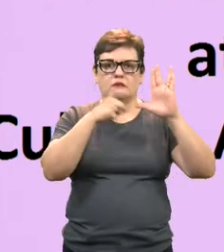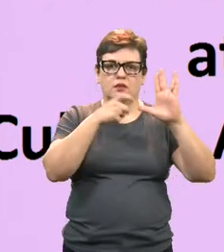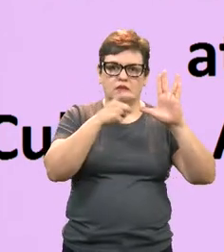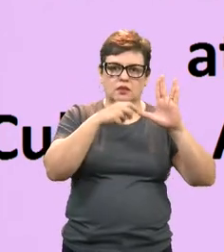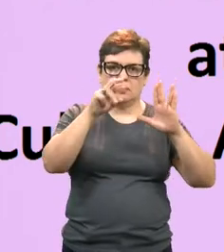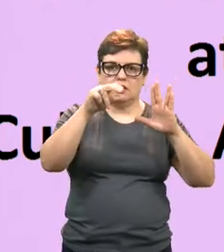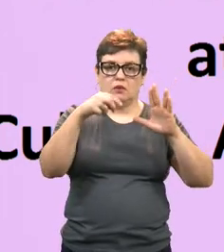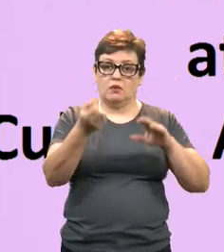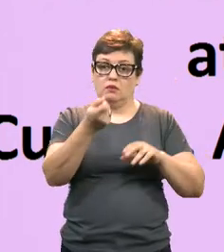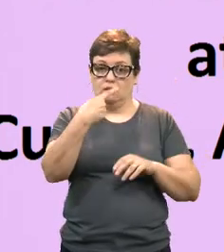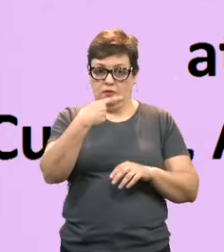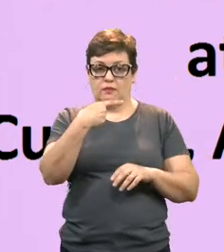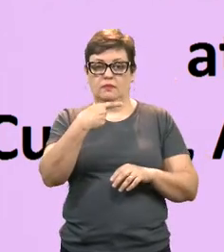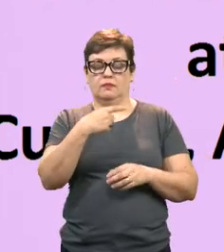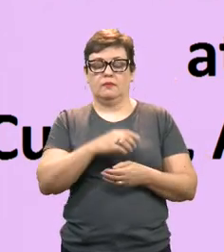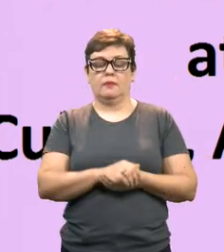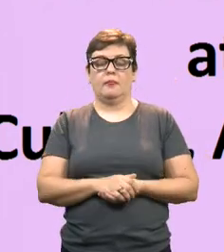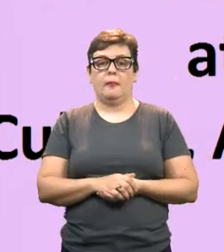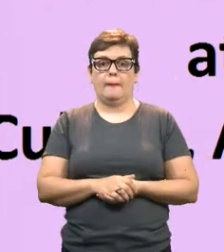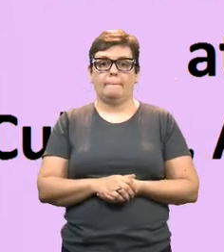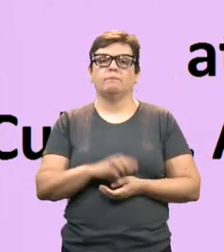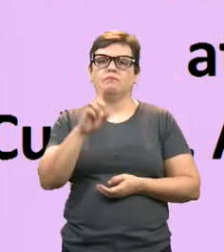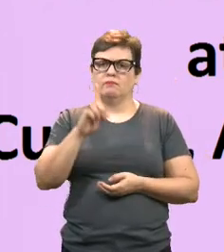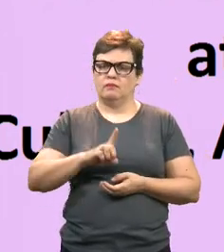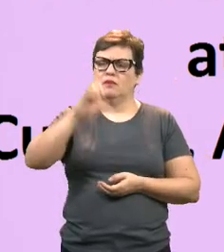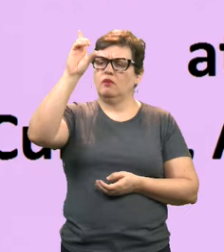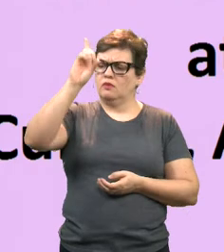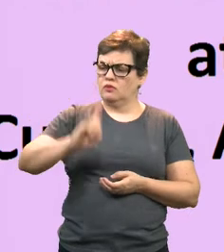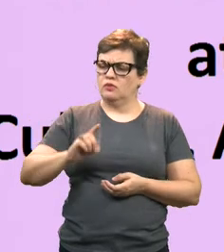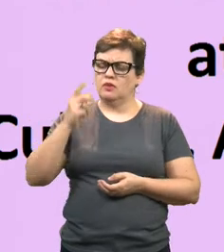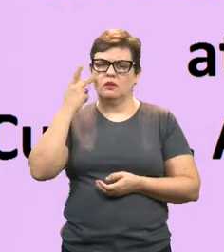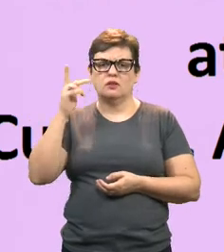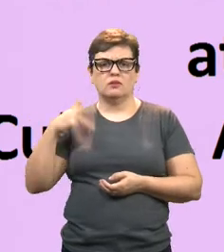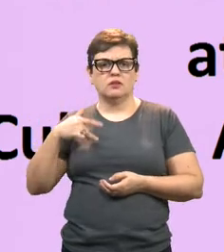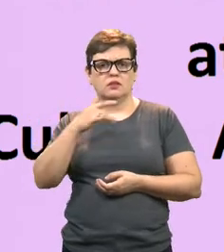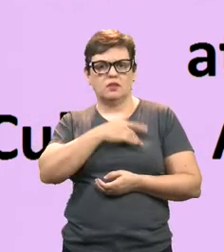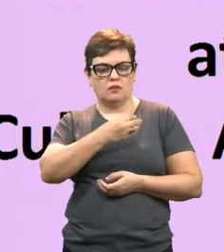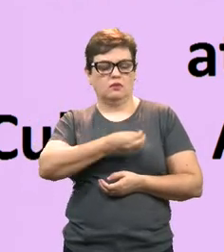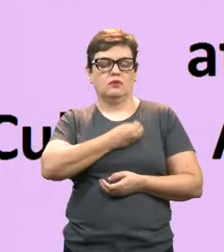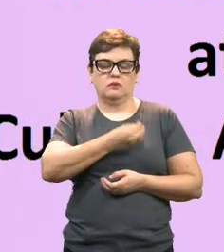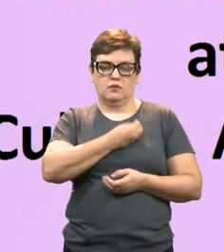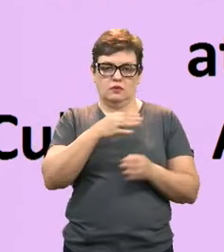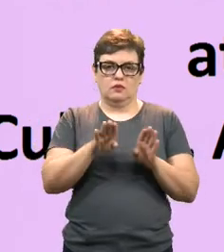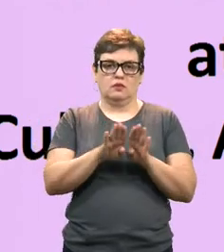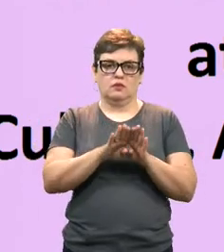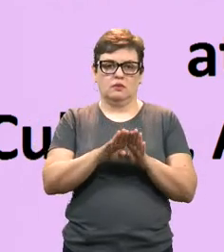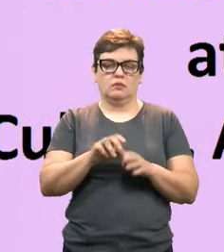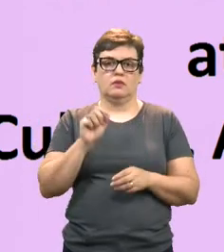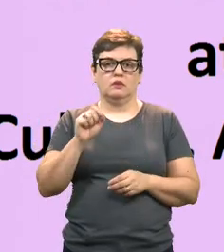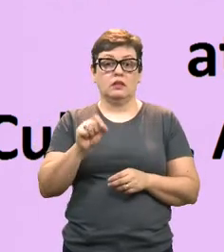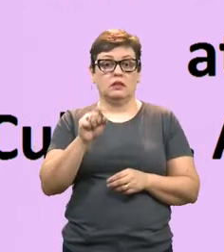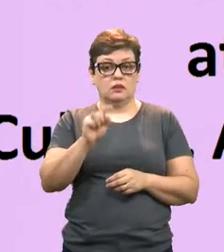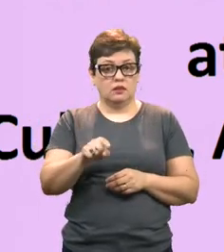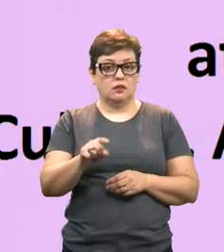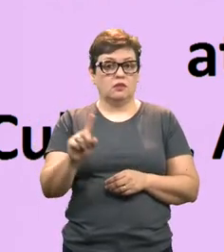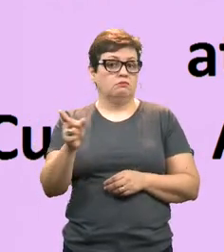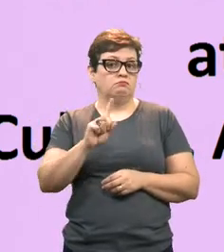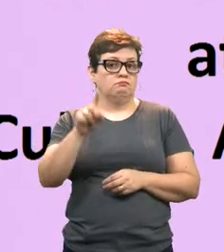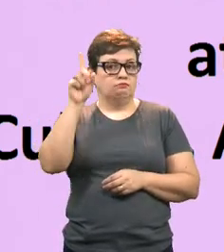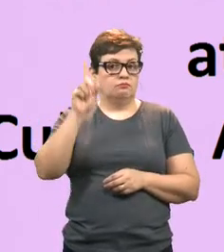como medicamento, né? É um direito à saúde, é direito à vida, e que isso não